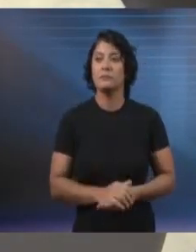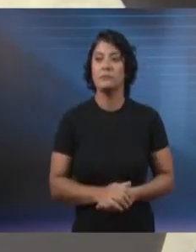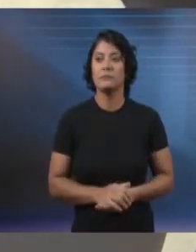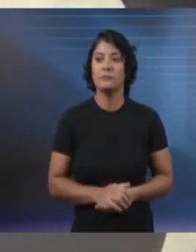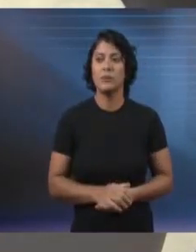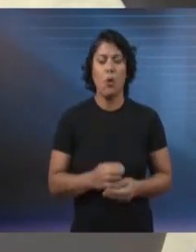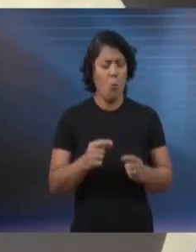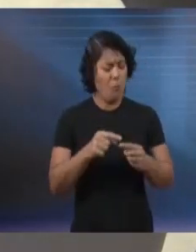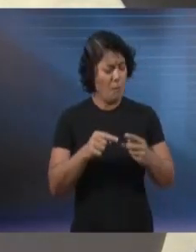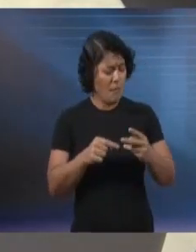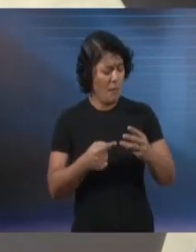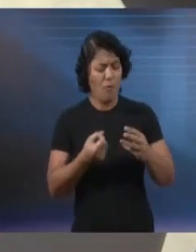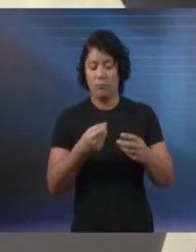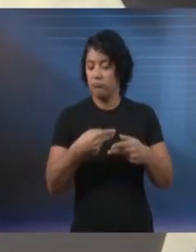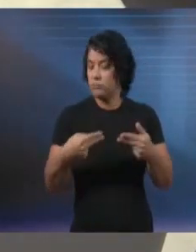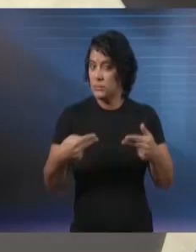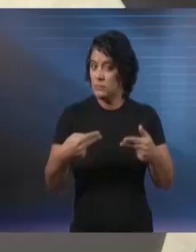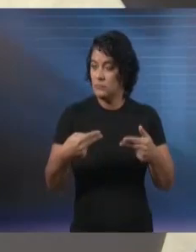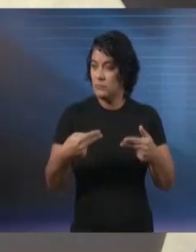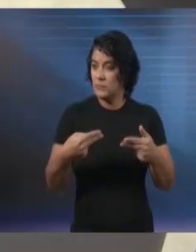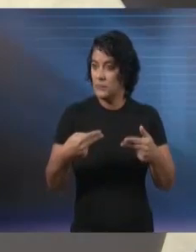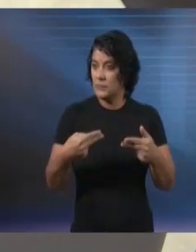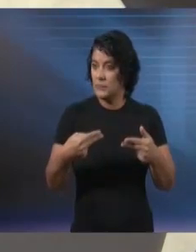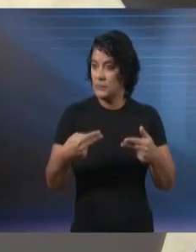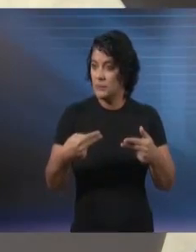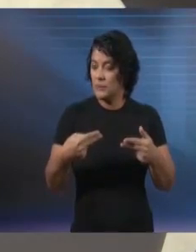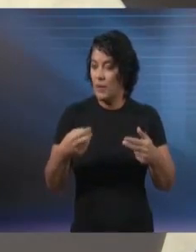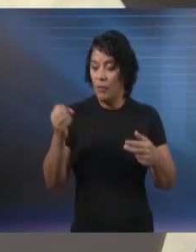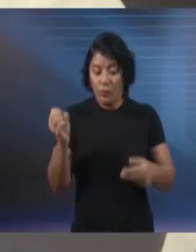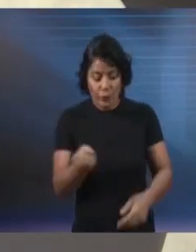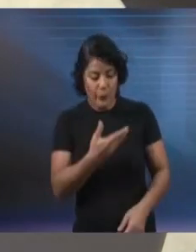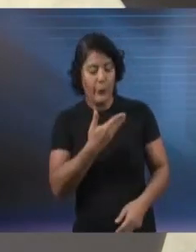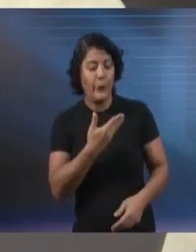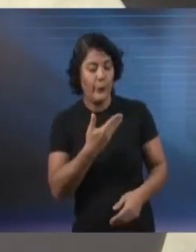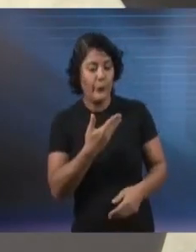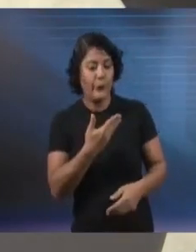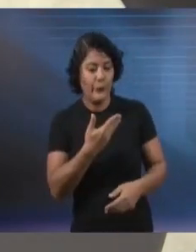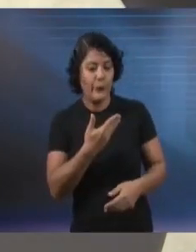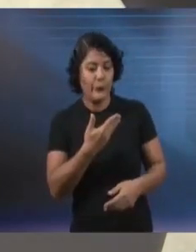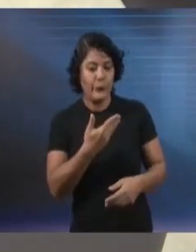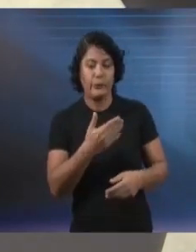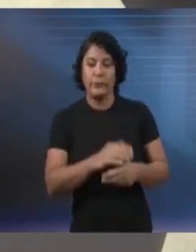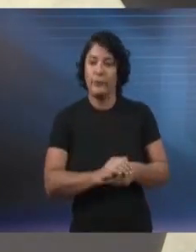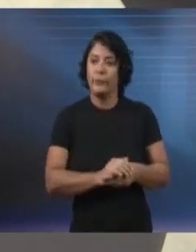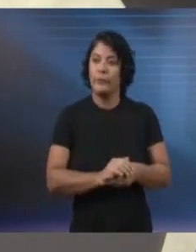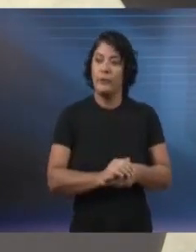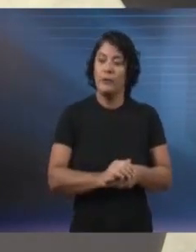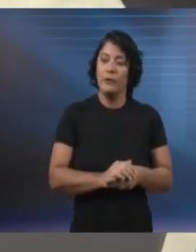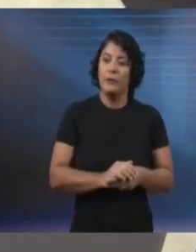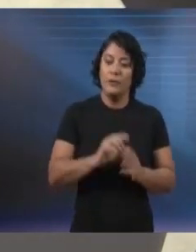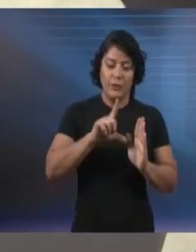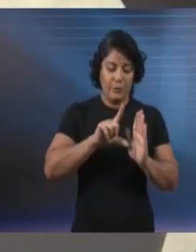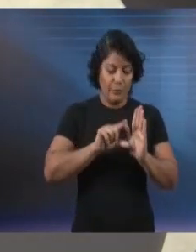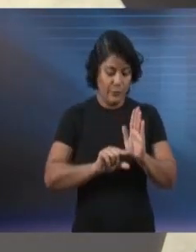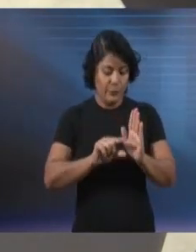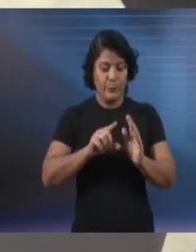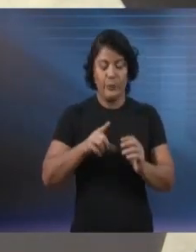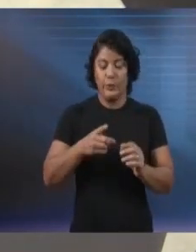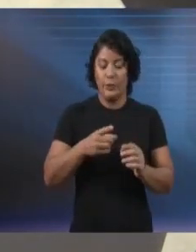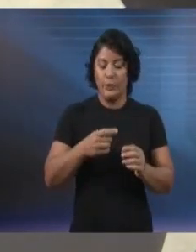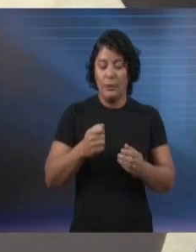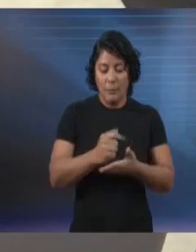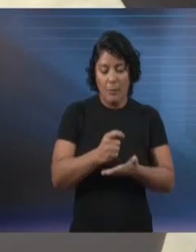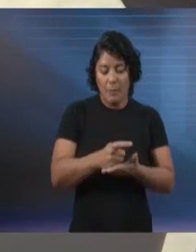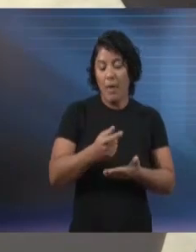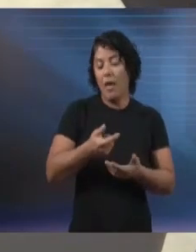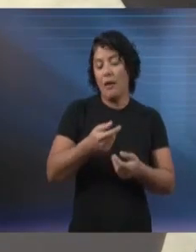de benefícios para, por exemplo, renovar a frota, evitar reduzir despesas com o DETRAN,